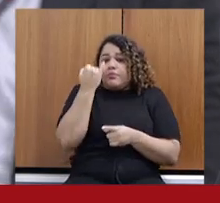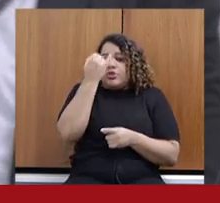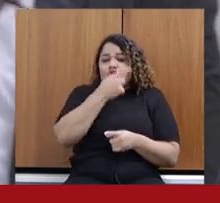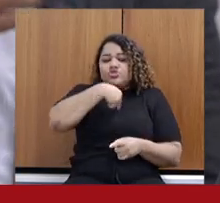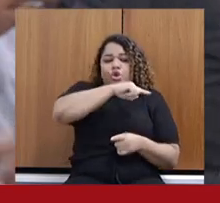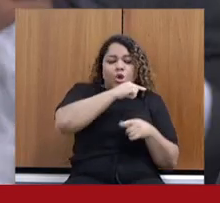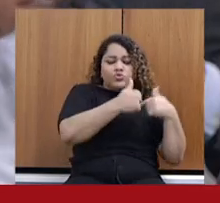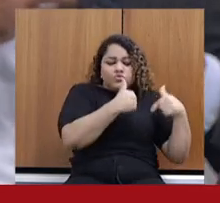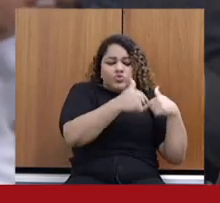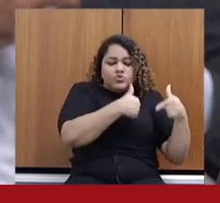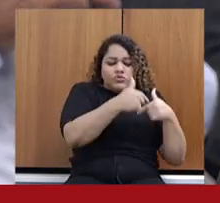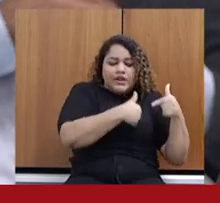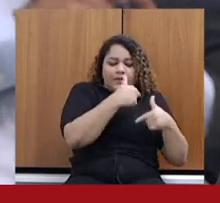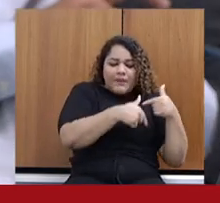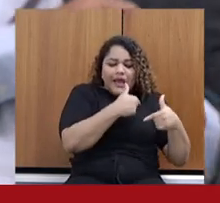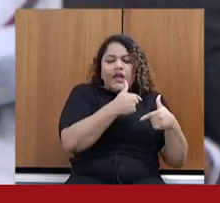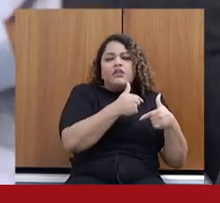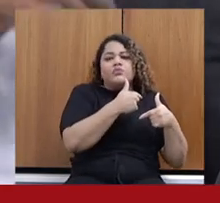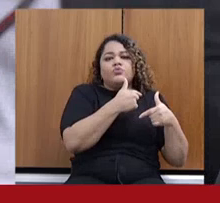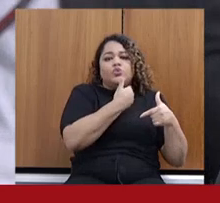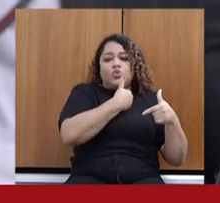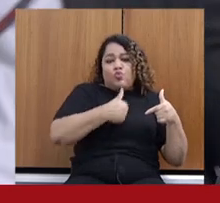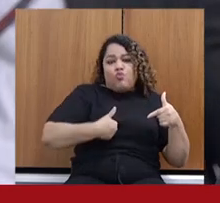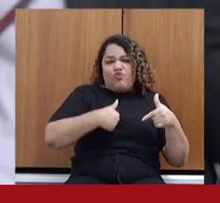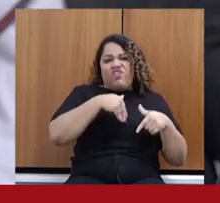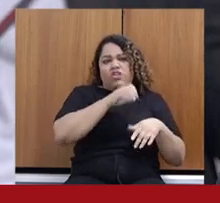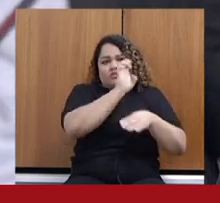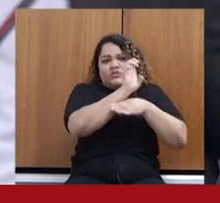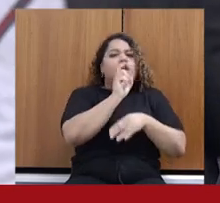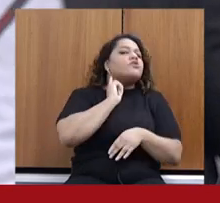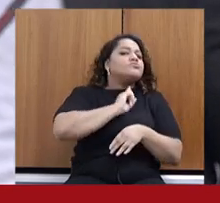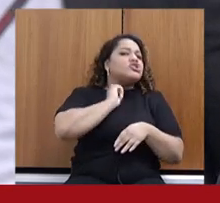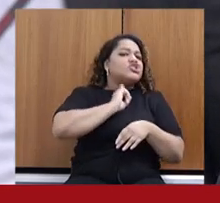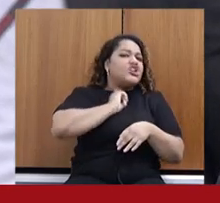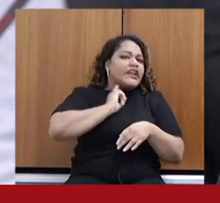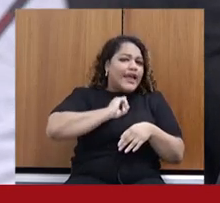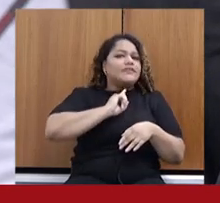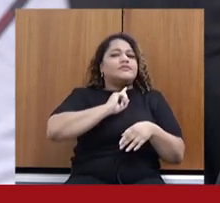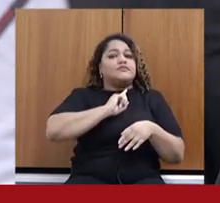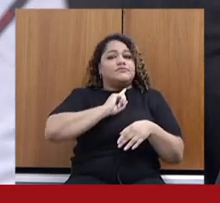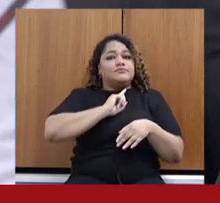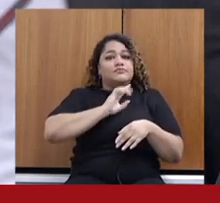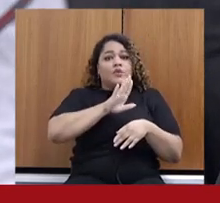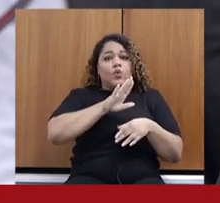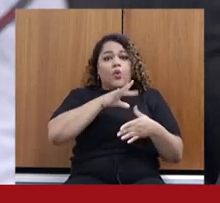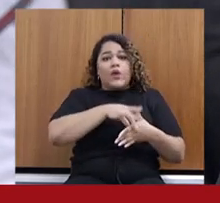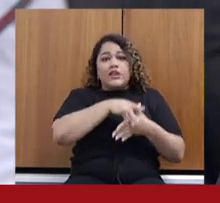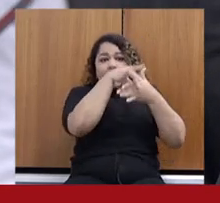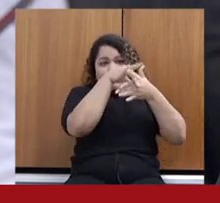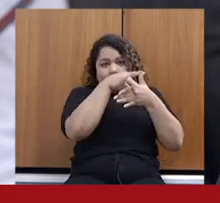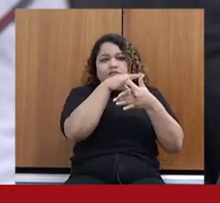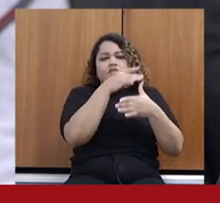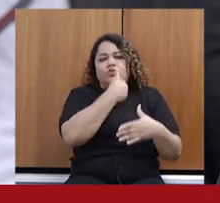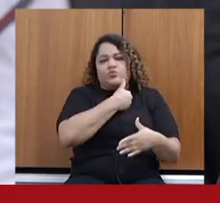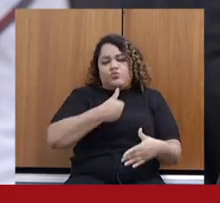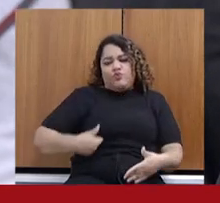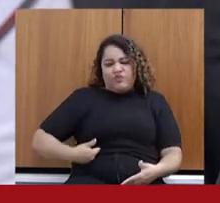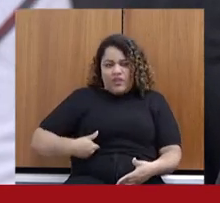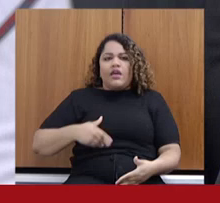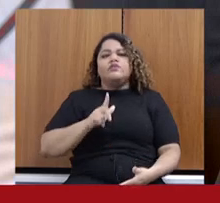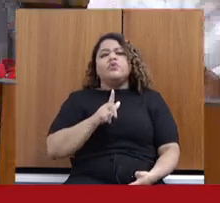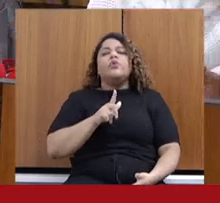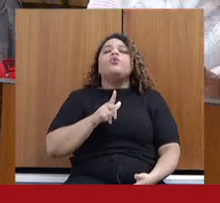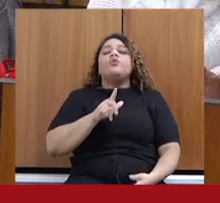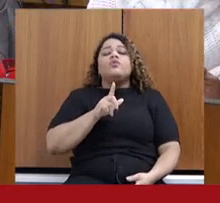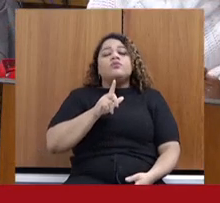à frente do Governo do Estado de Minas Gerais, sob o comando do nosso governador Romeu Zema. Então, eu gostaria de iniciar minha apresentação